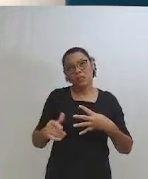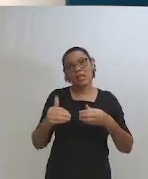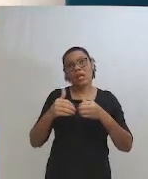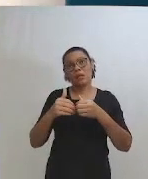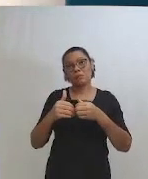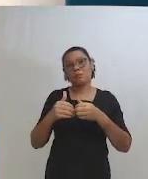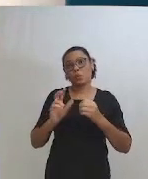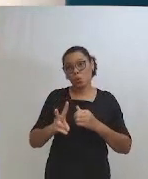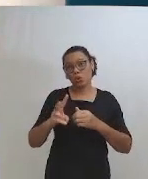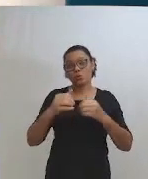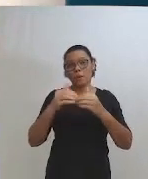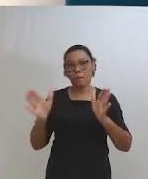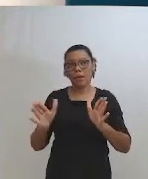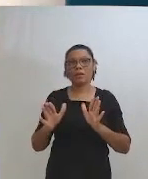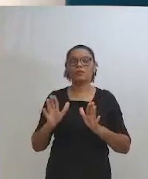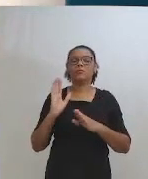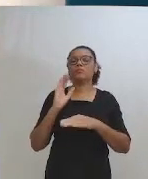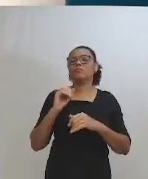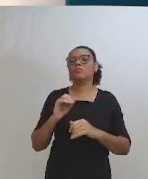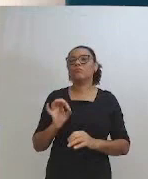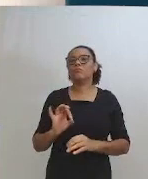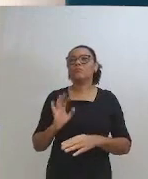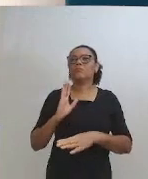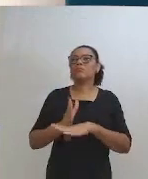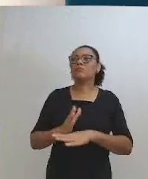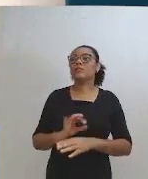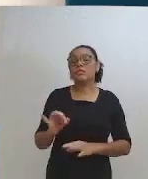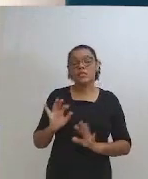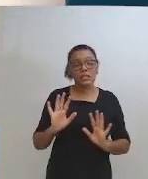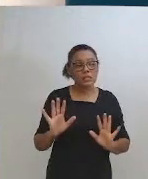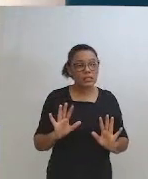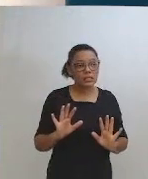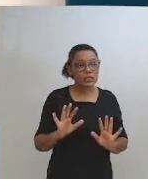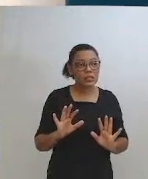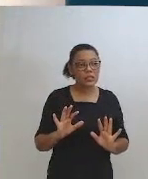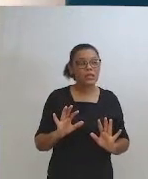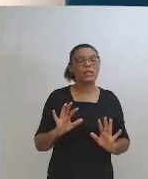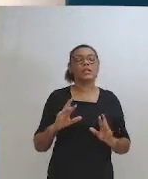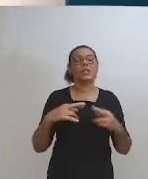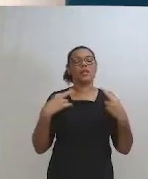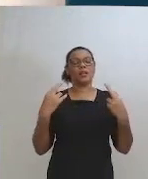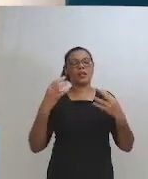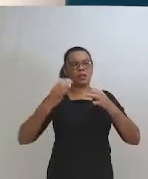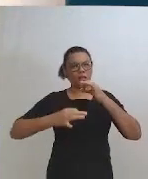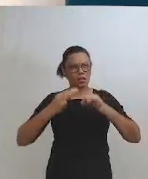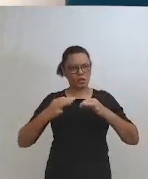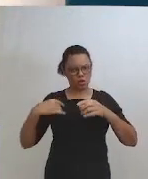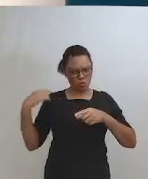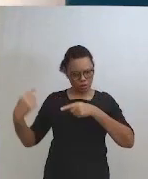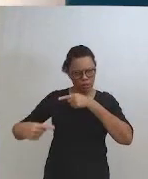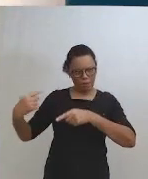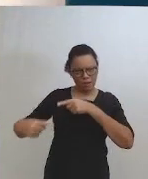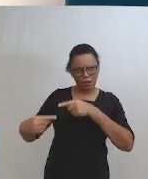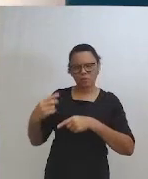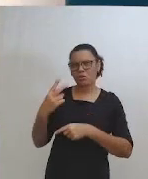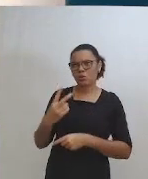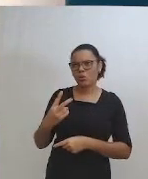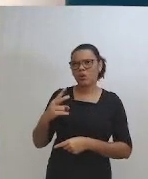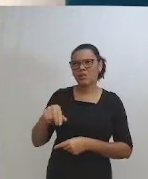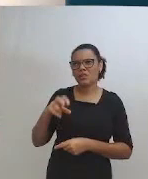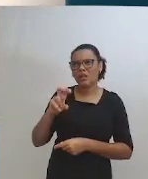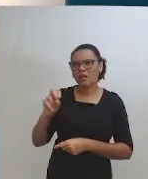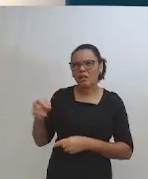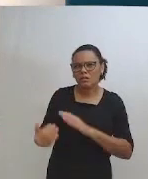Mas, senhor presidente, se me permite, sessão nós debatemos esse valor de 2 milhões e 500 como máximo? Não me